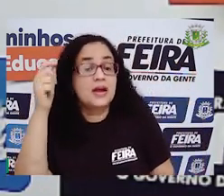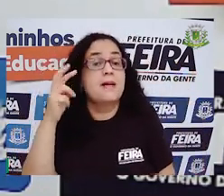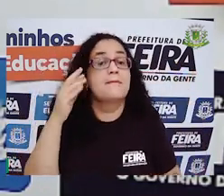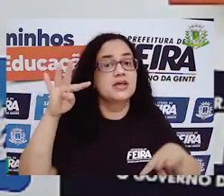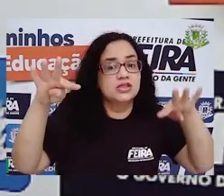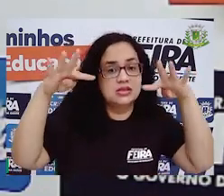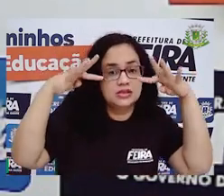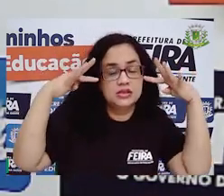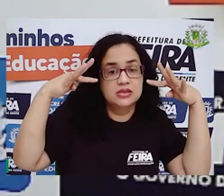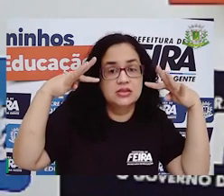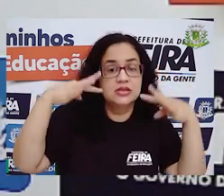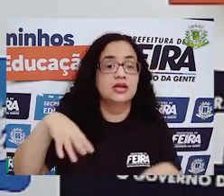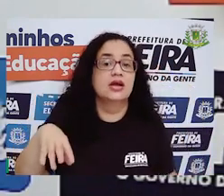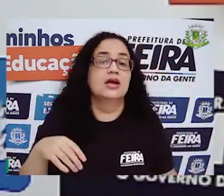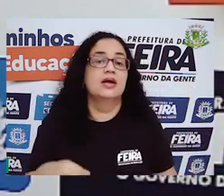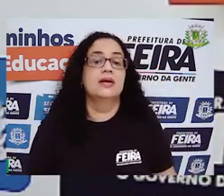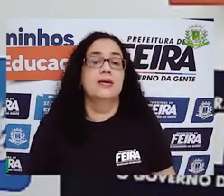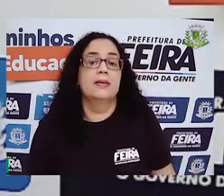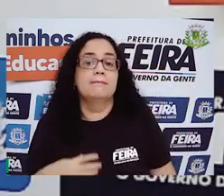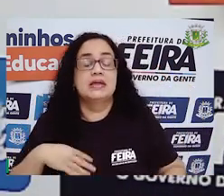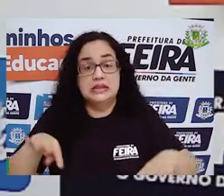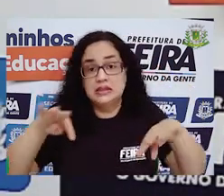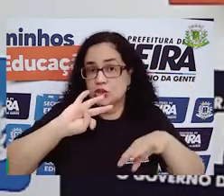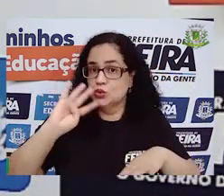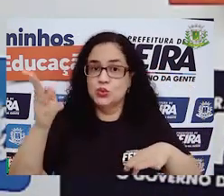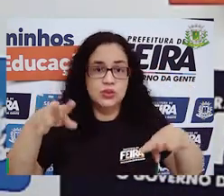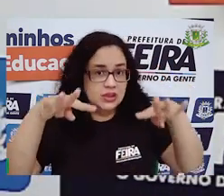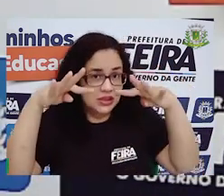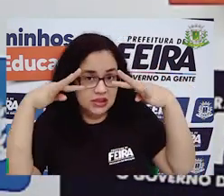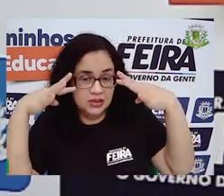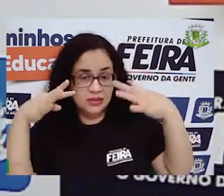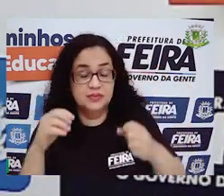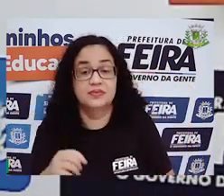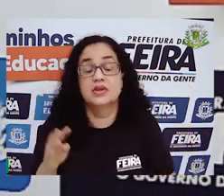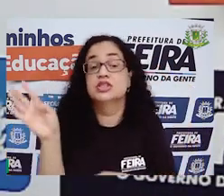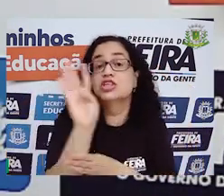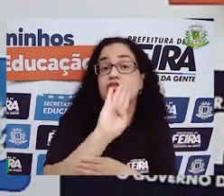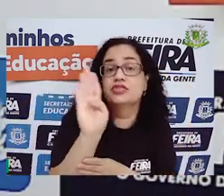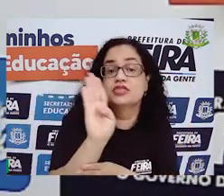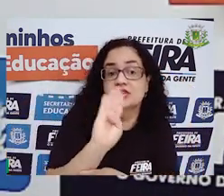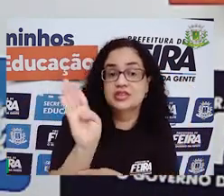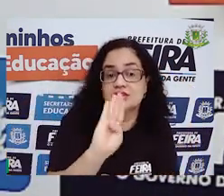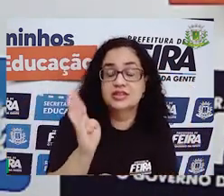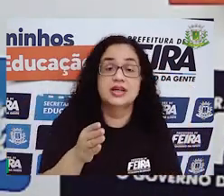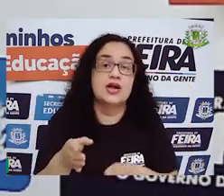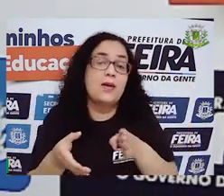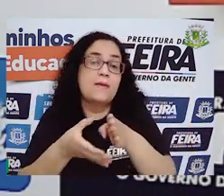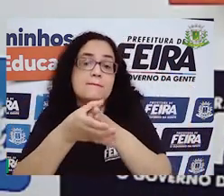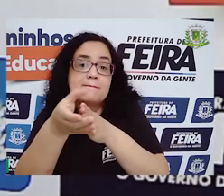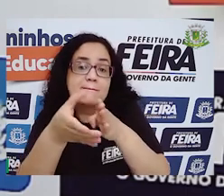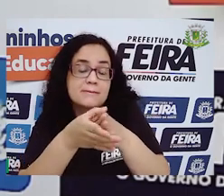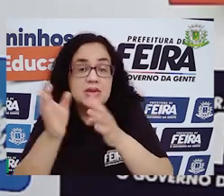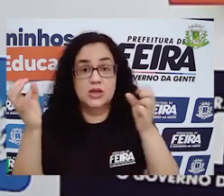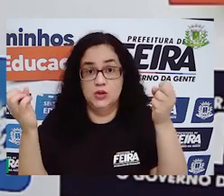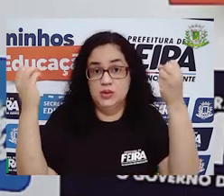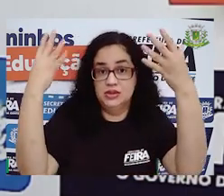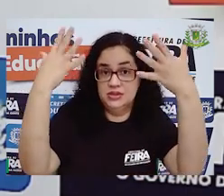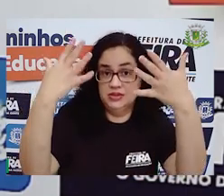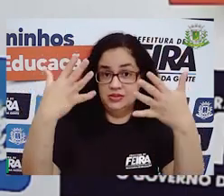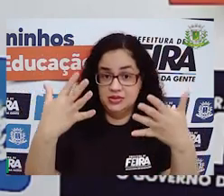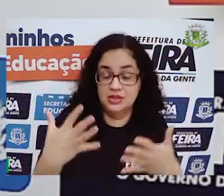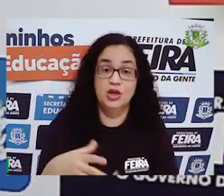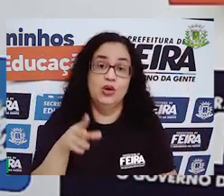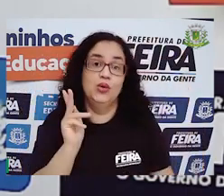vão escutar, vão ouvir. Prestem bastante atenção para que a nossa videoaula sirva de orientação, de explicação, para